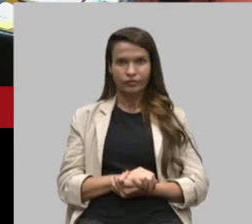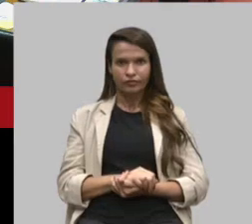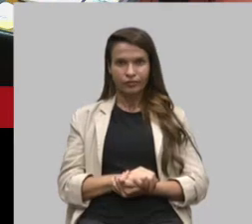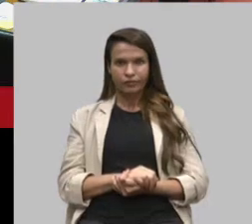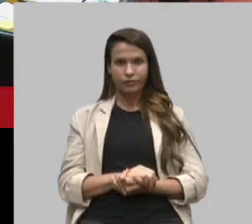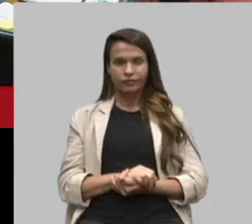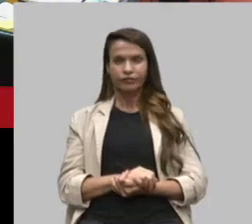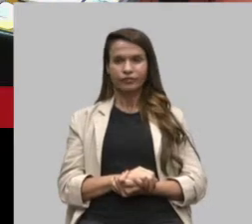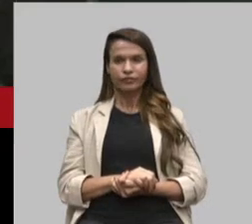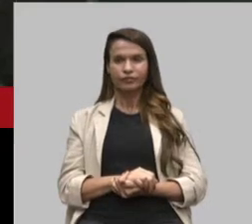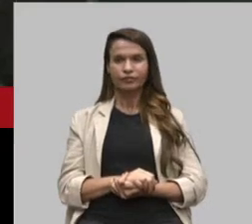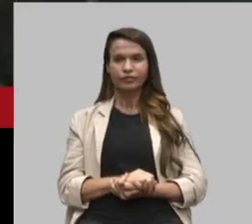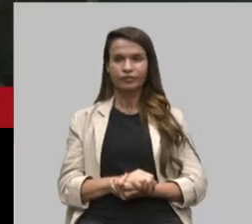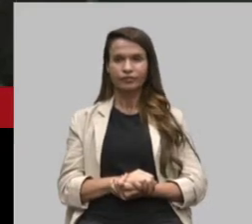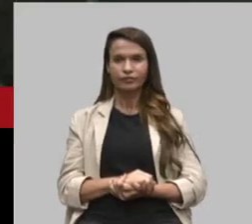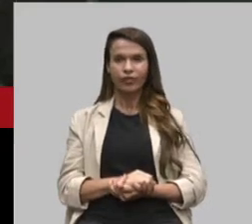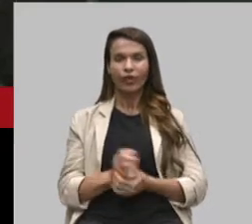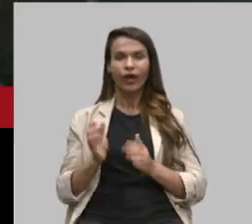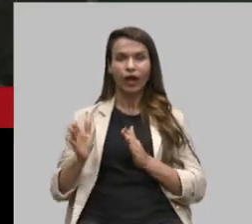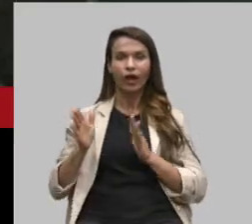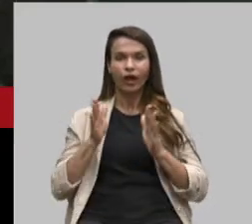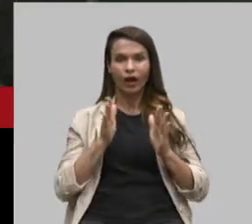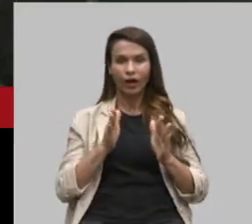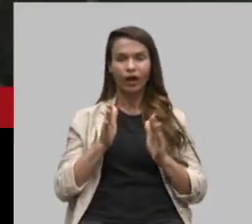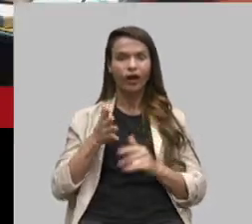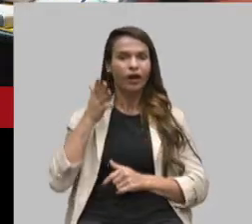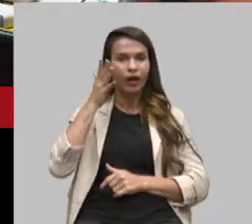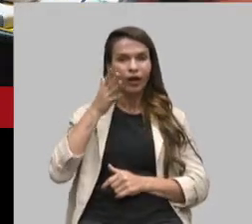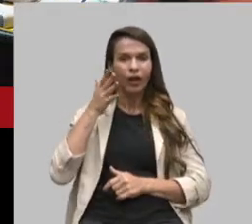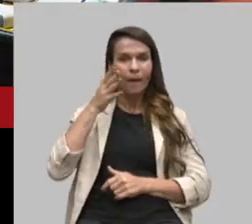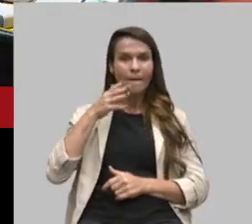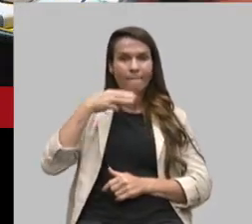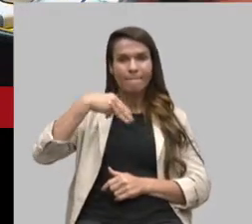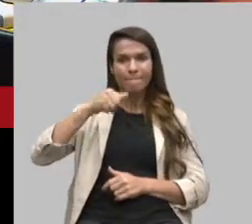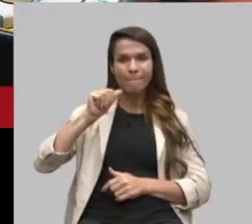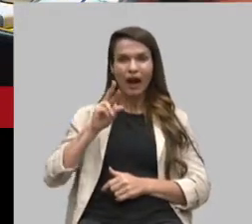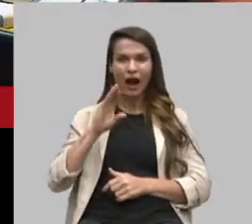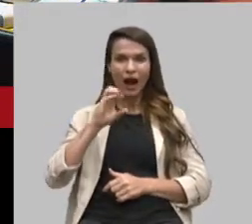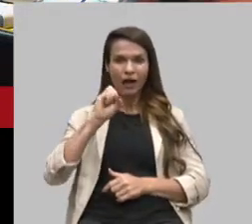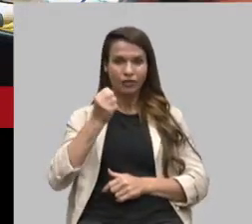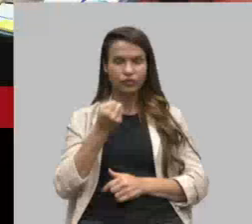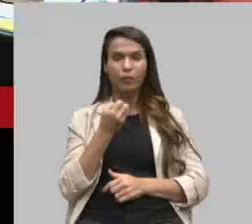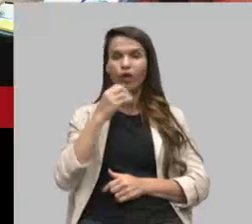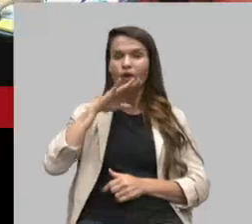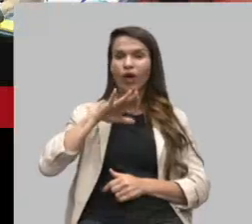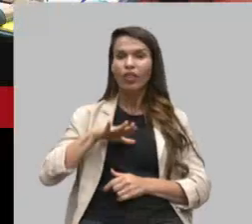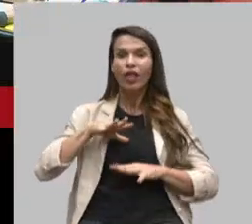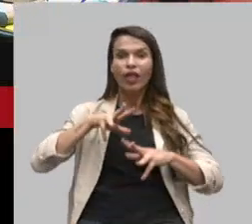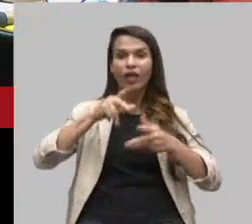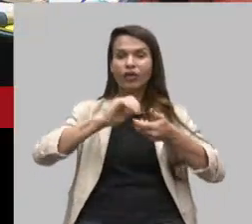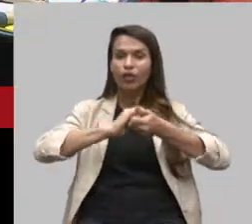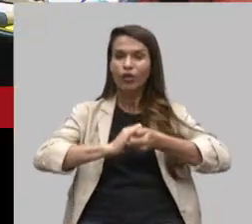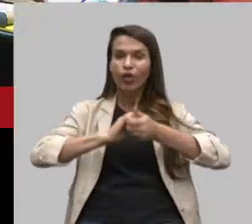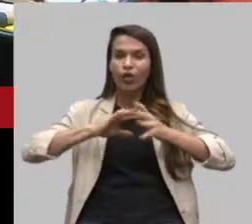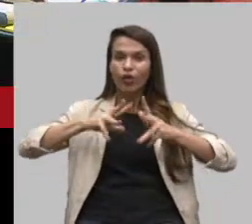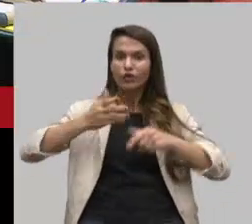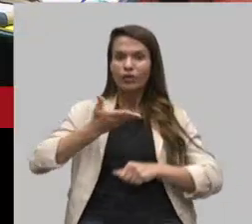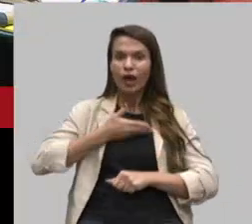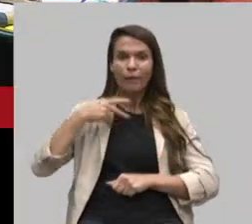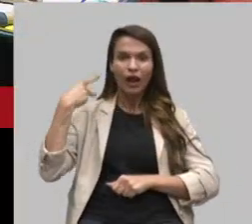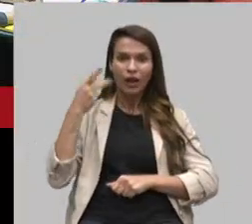agora eu passo a falar agora para o Marcos Pode falar Marcos Boa tarde a todo cumprimento todos os meus amigos parlamentaristas